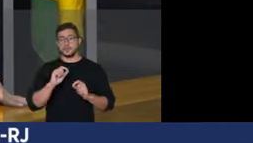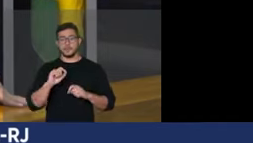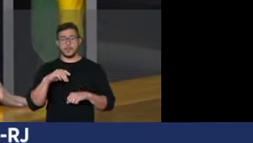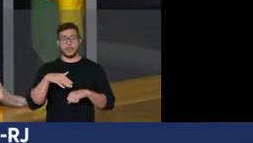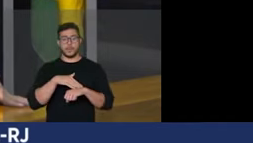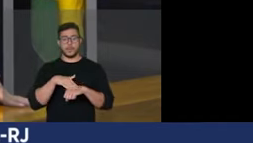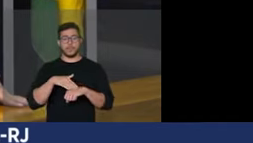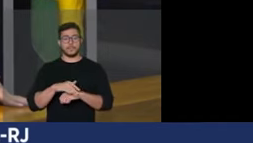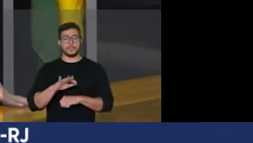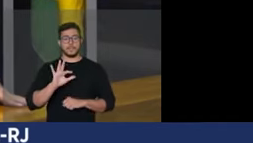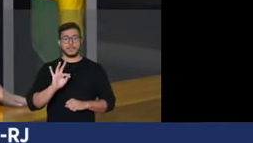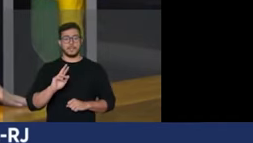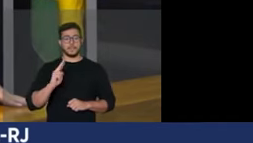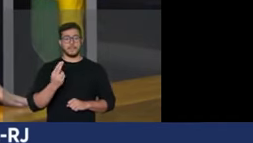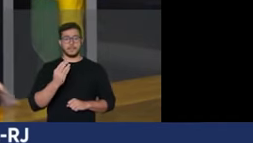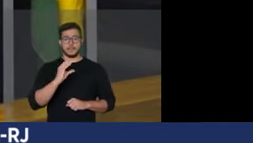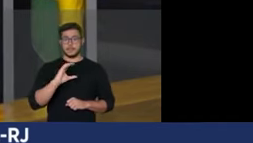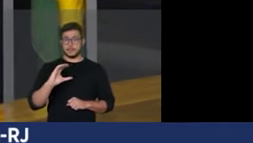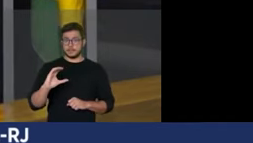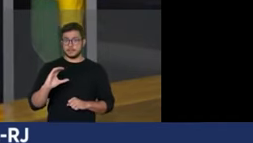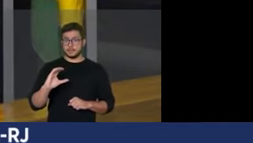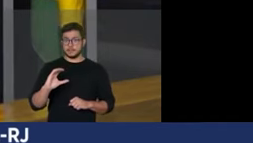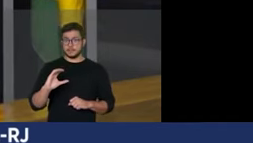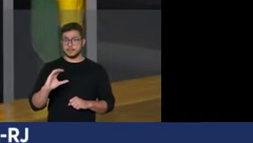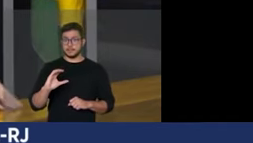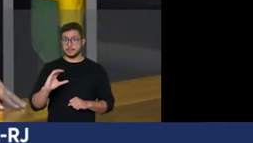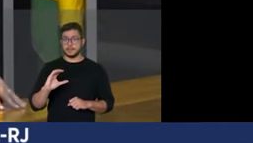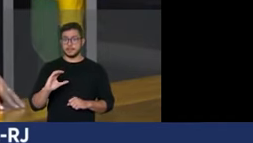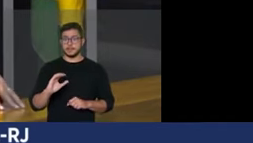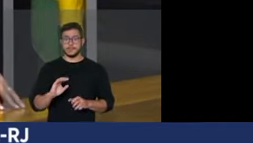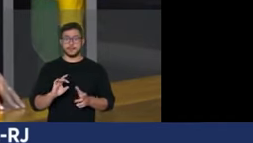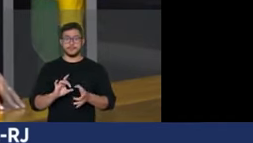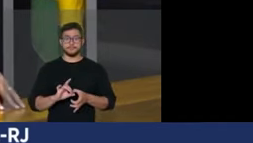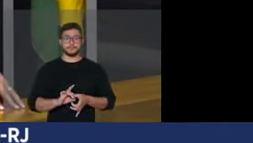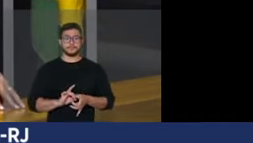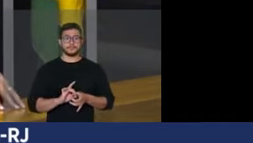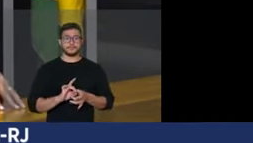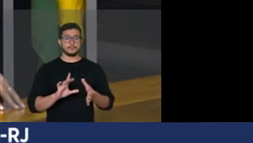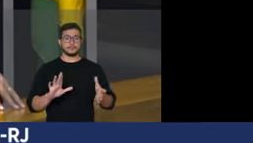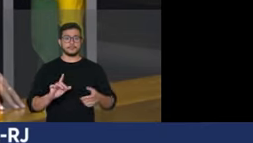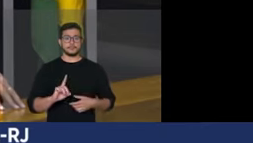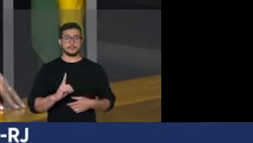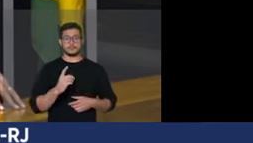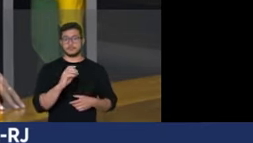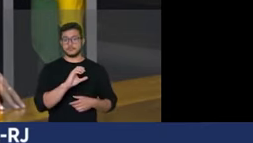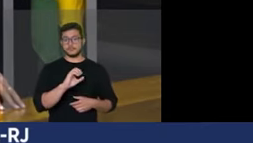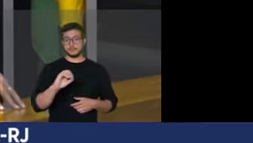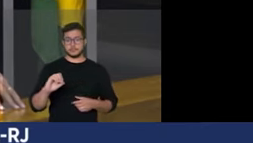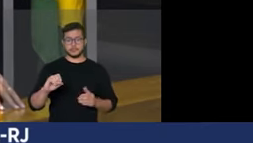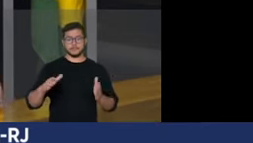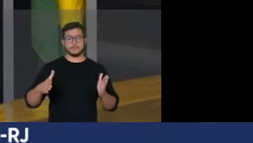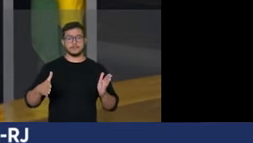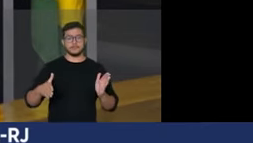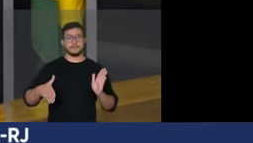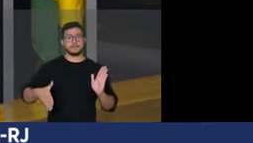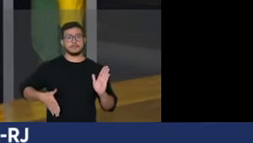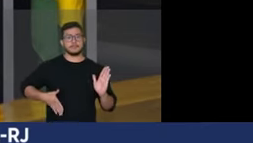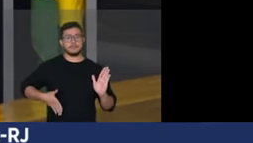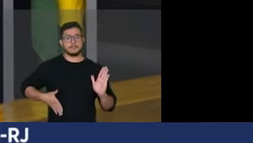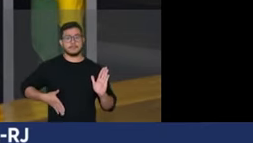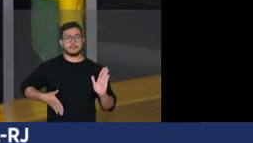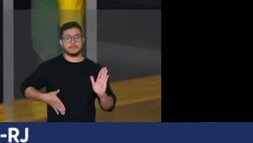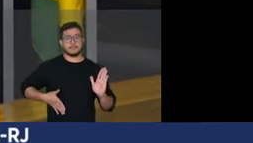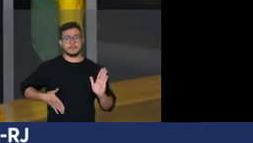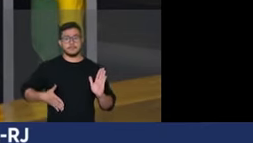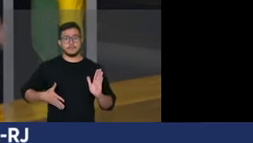Henrique Cardoso, na época presidente, pela soltura de 10 criminosos de extrema esquerda de um movimento